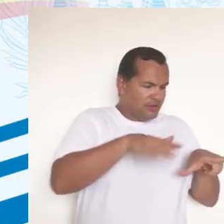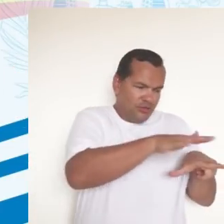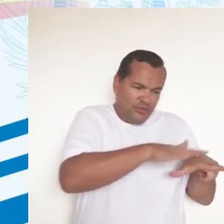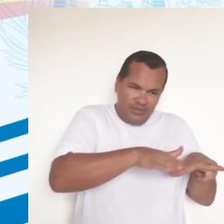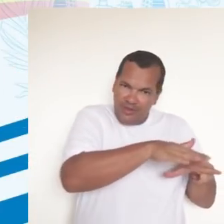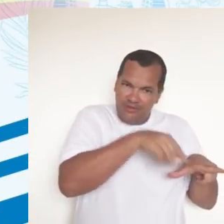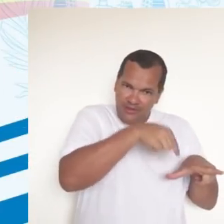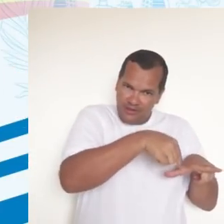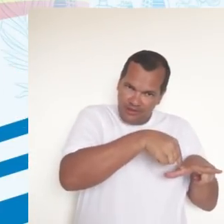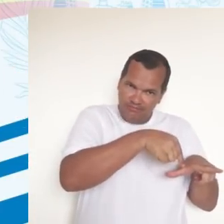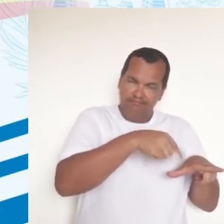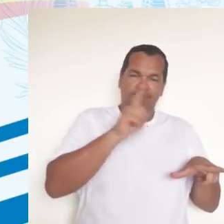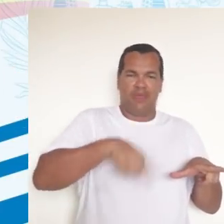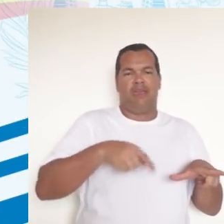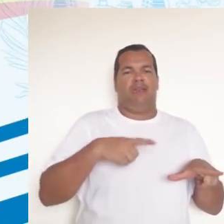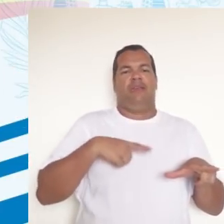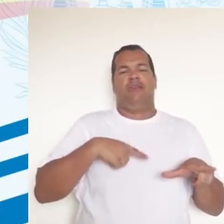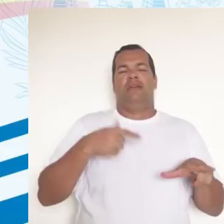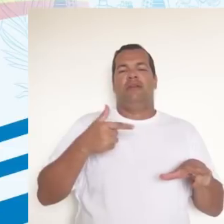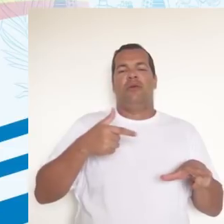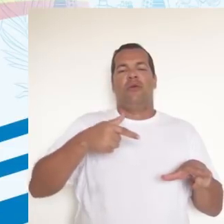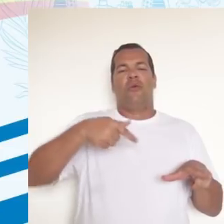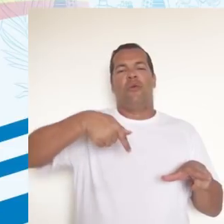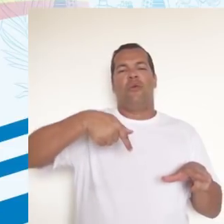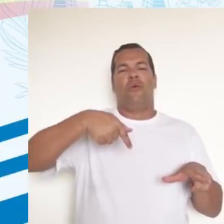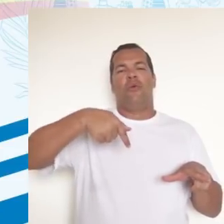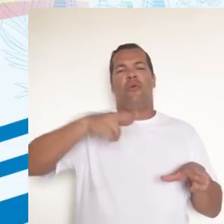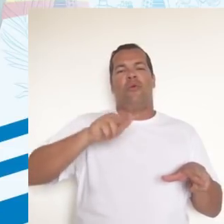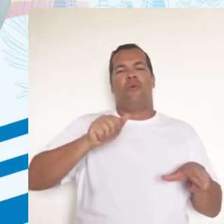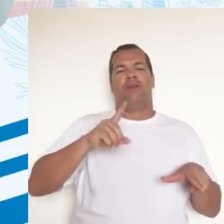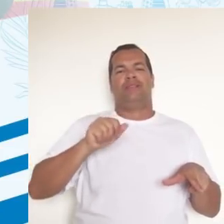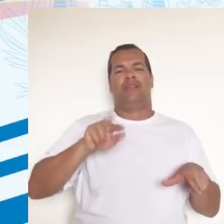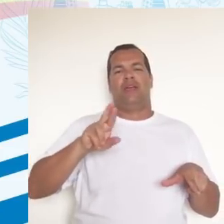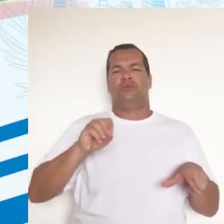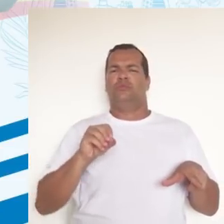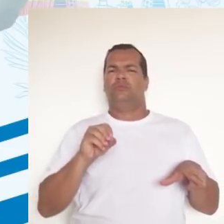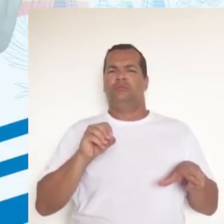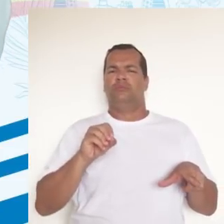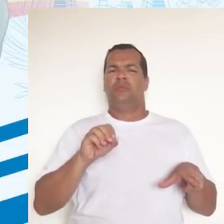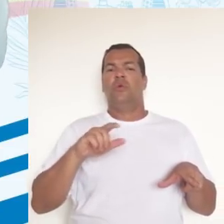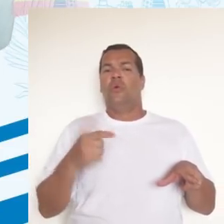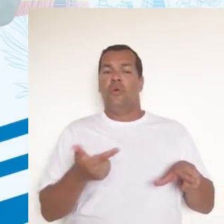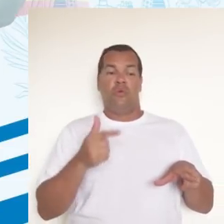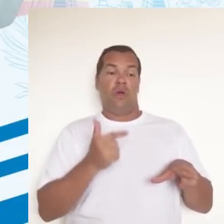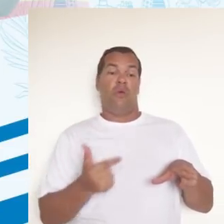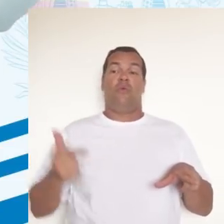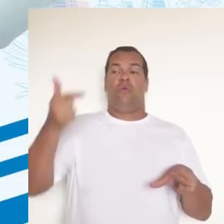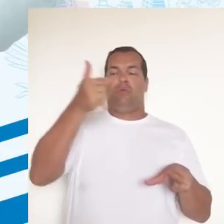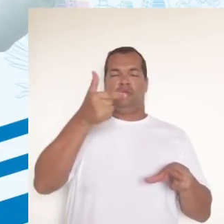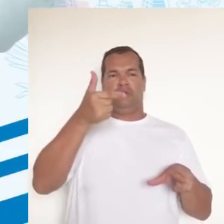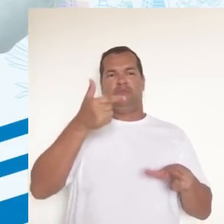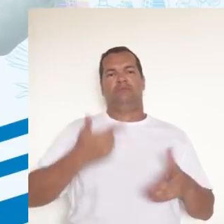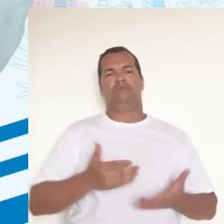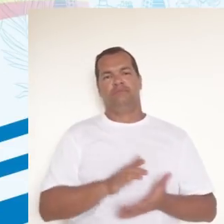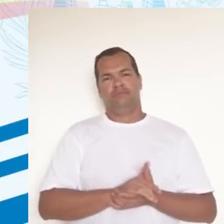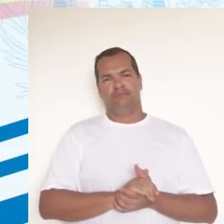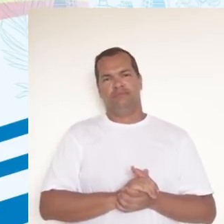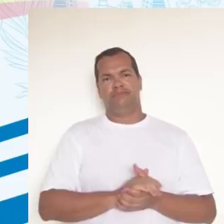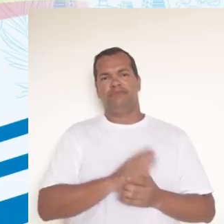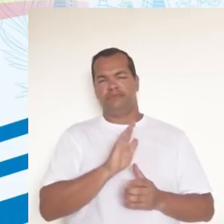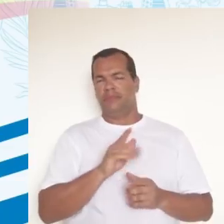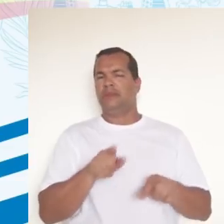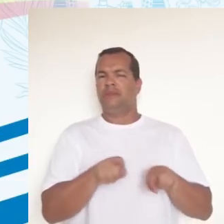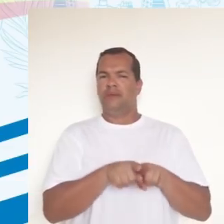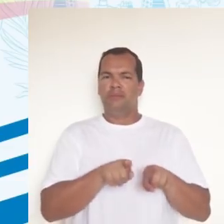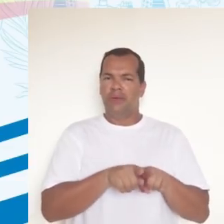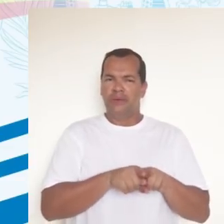que chamamos em potenciação o 2 de ao quadrado ou elevado ao quadrado. Indo um